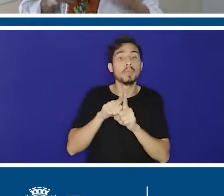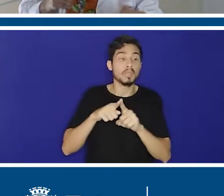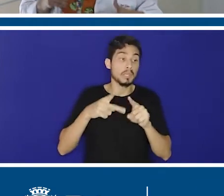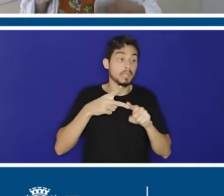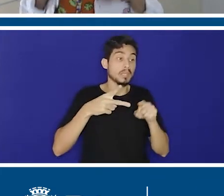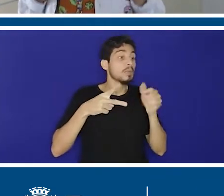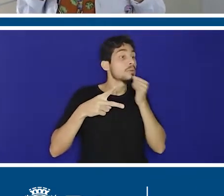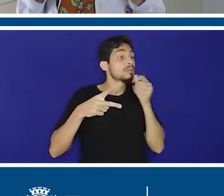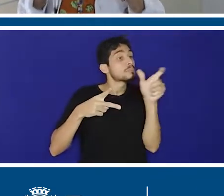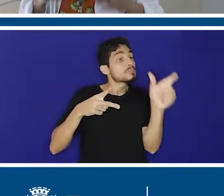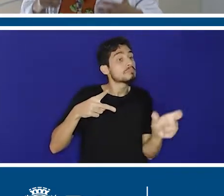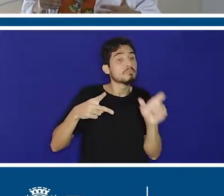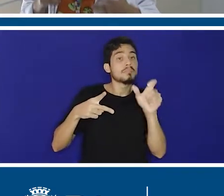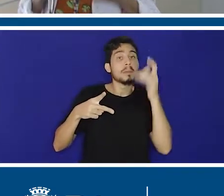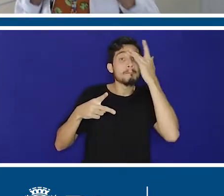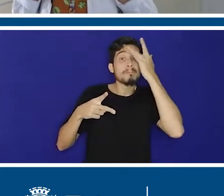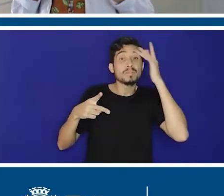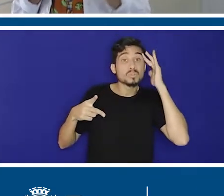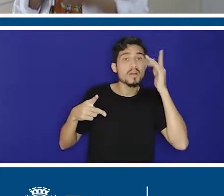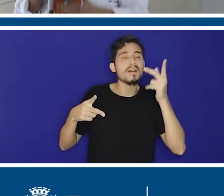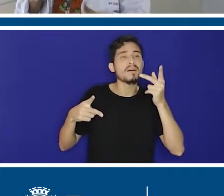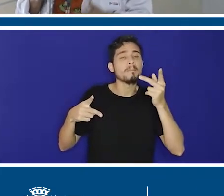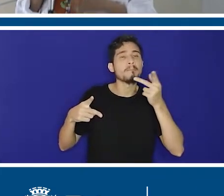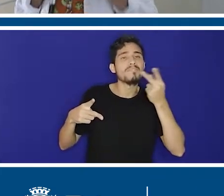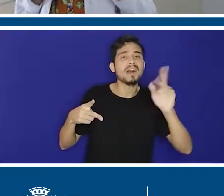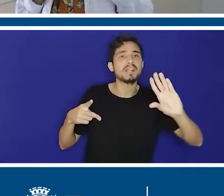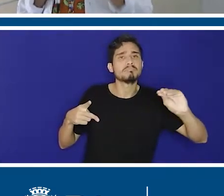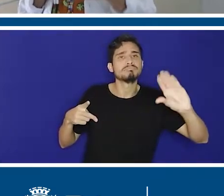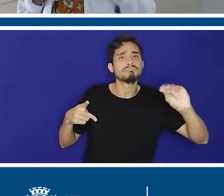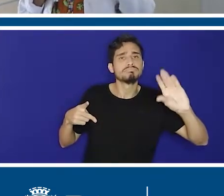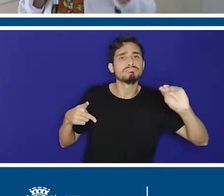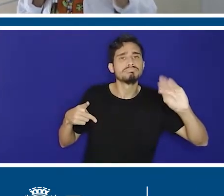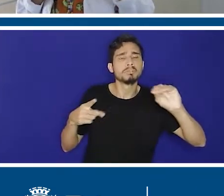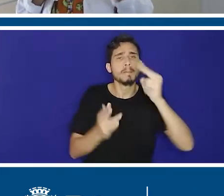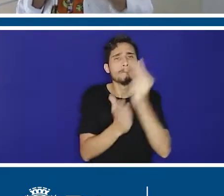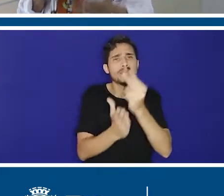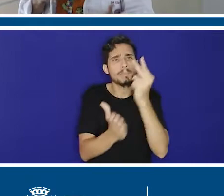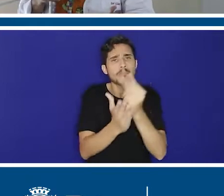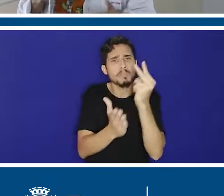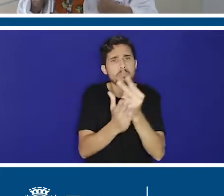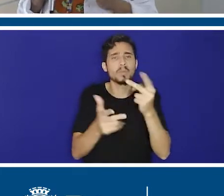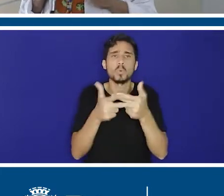aquele comportamento de repetir a mesma coisa tantas